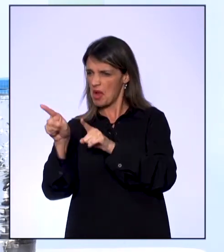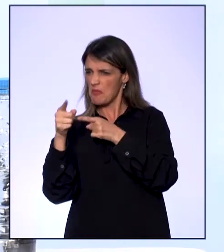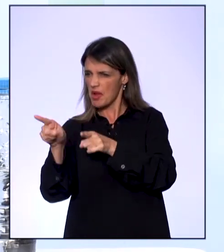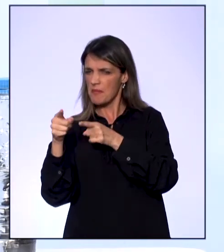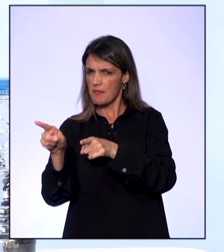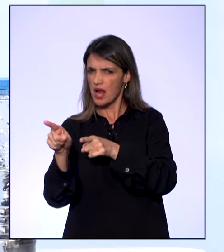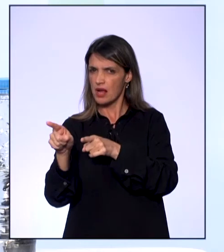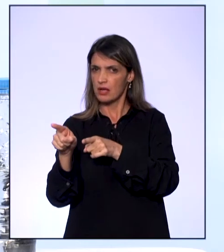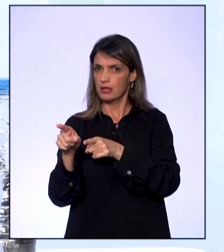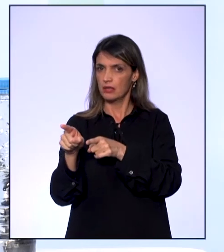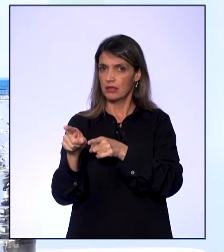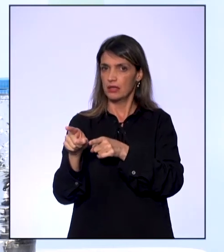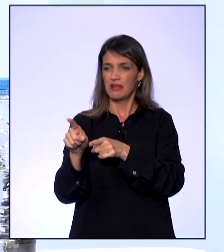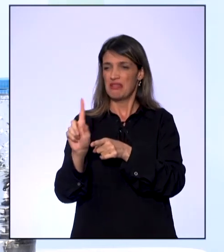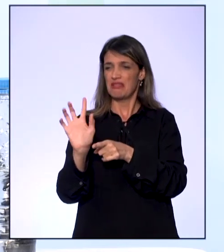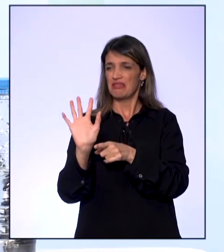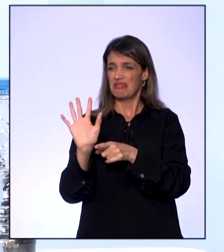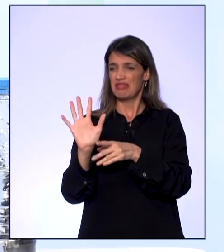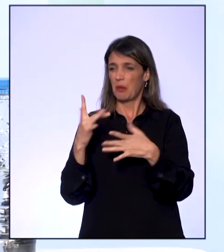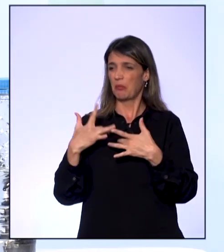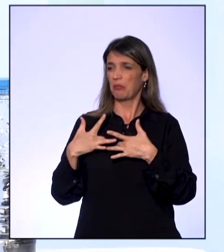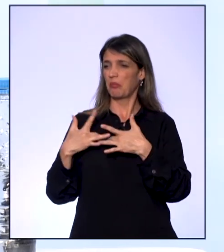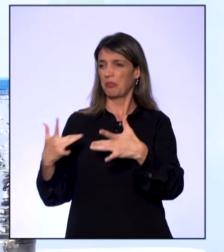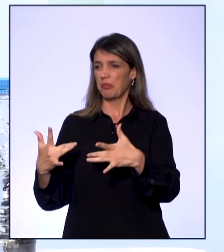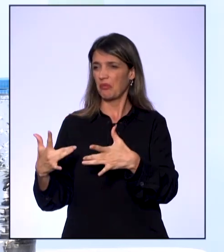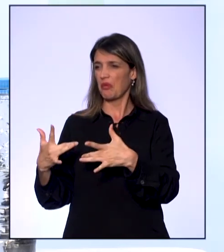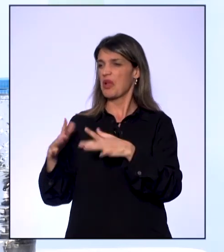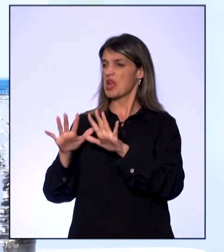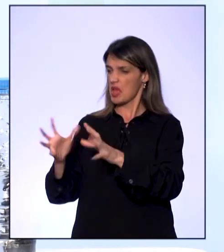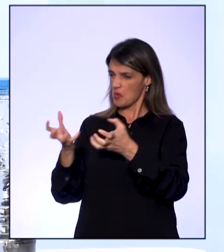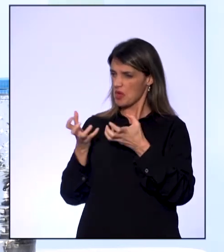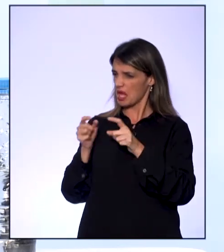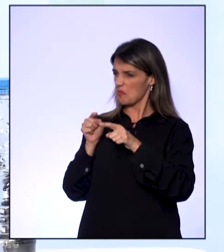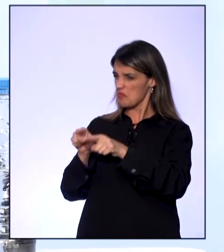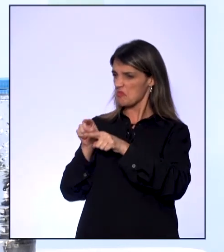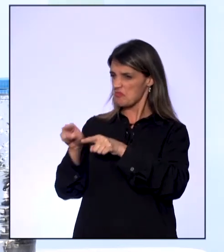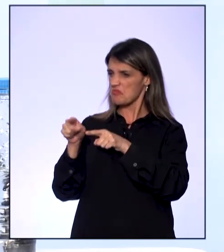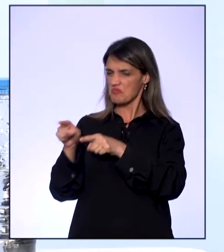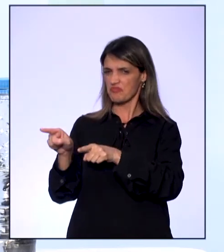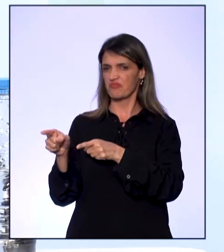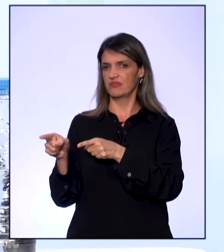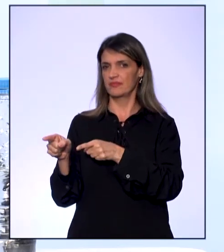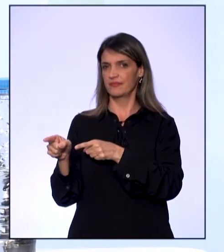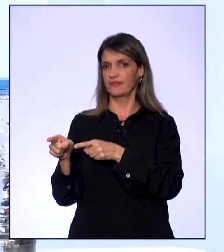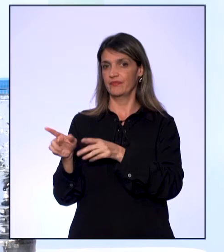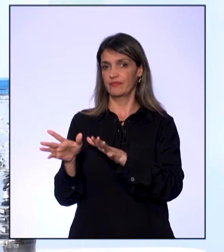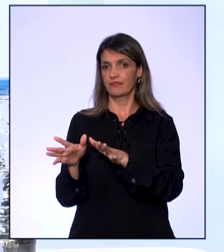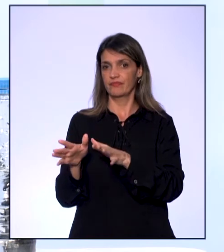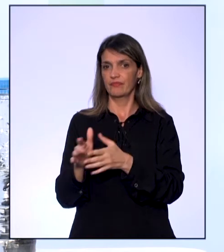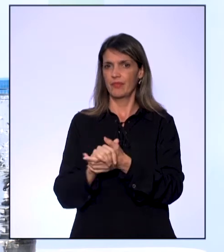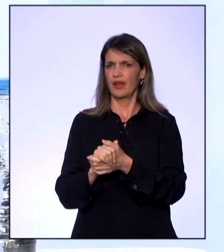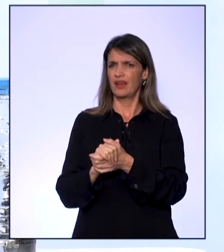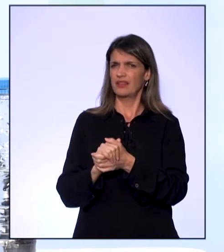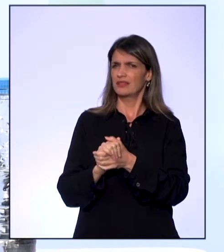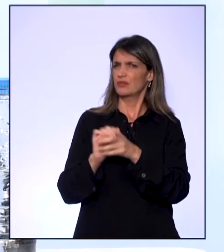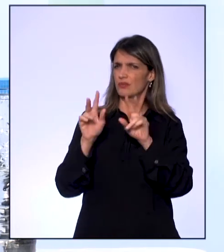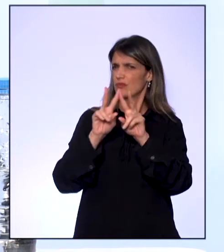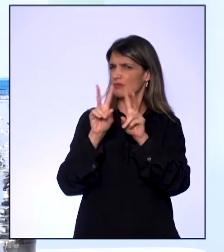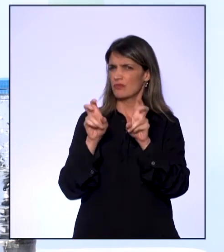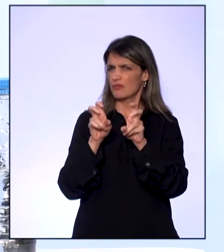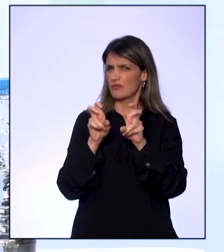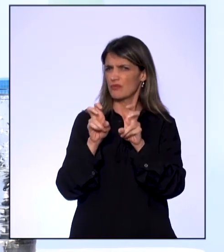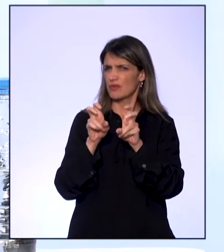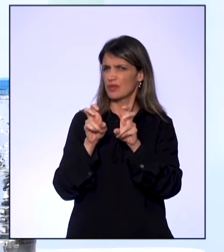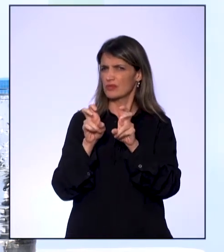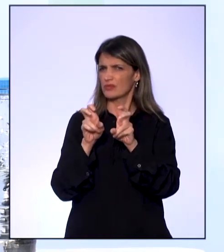de forma não solidária, agredindo o outro, e muitas vezes tratando aquilo que ele está tratando com um assunto polêmico de forma isolada,